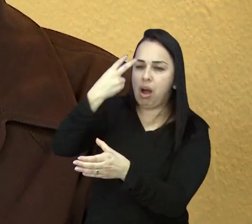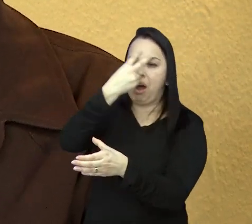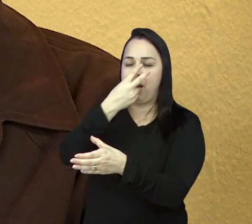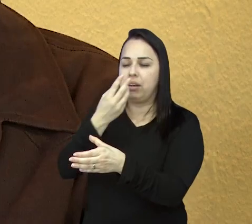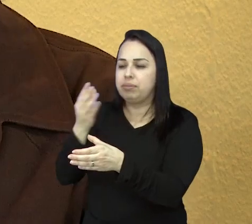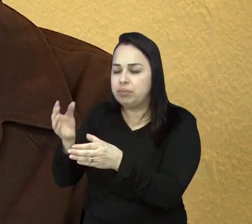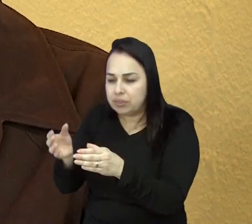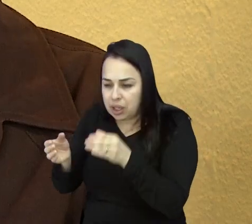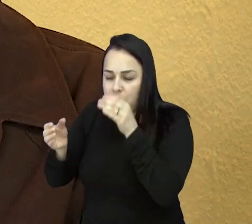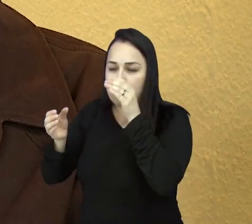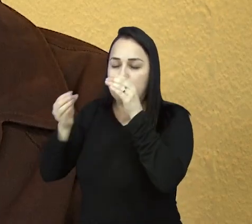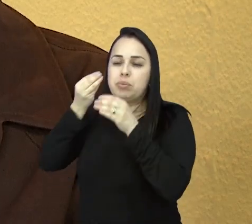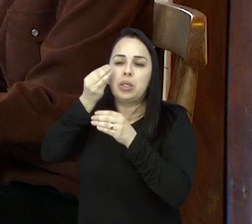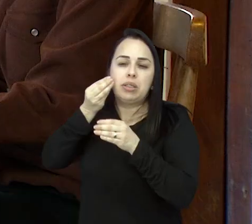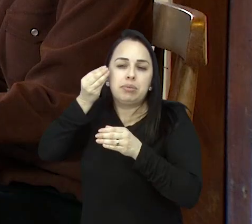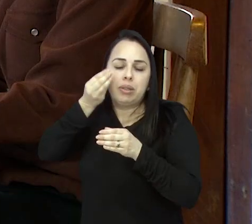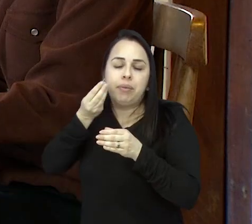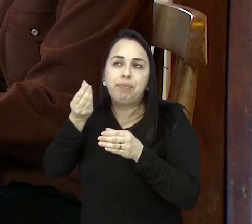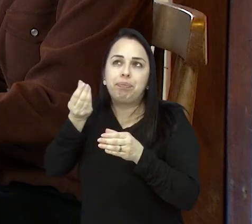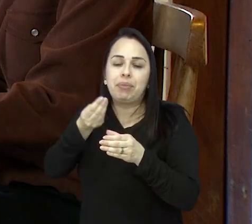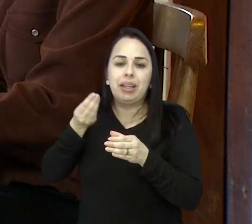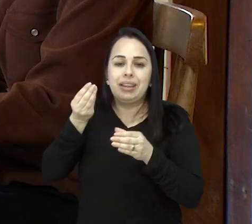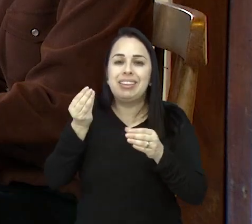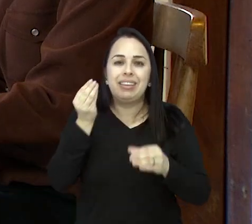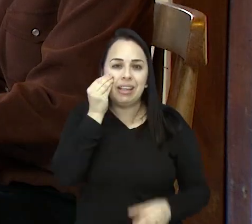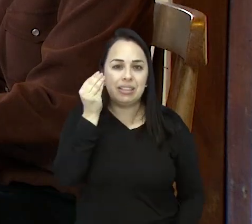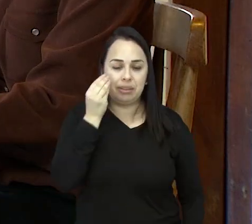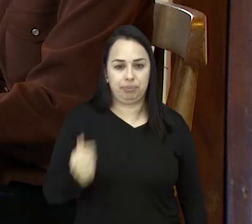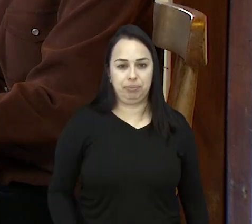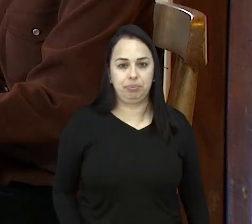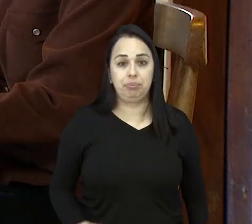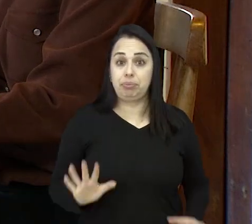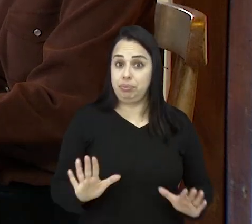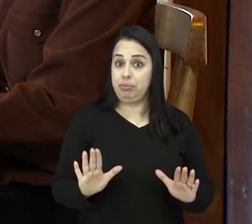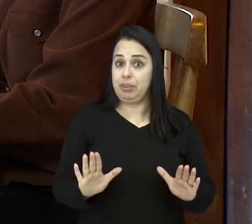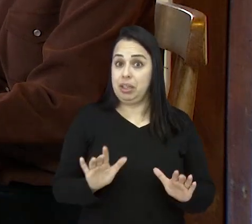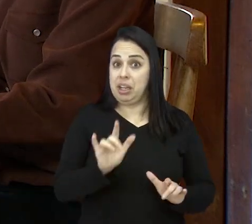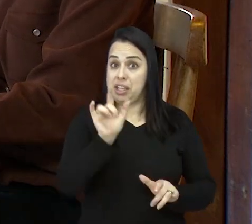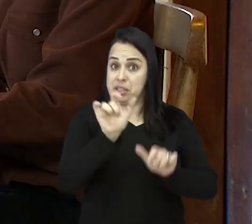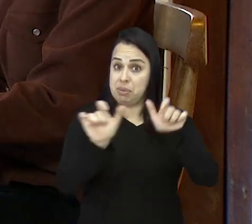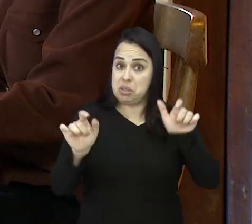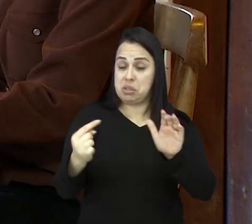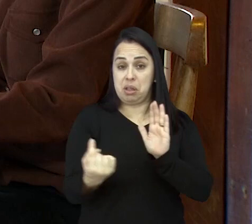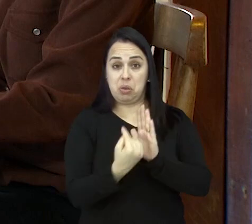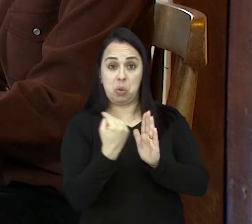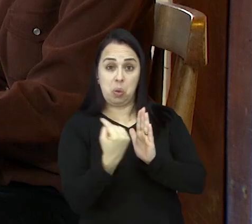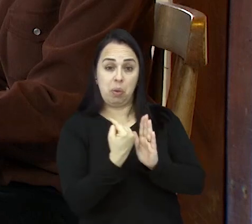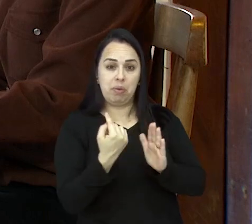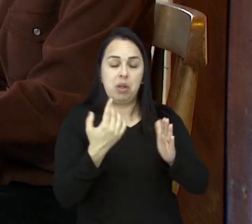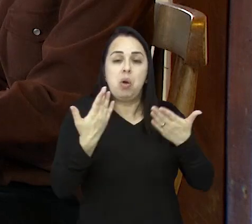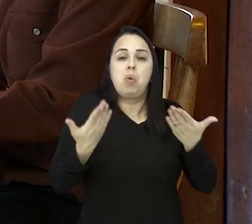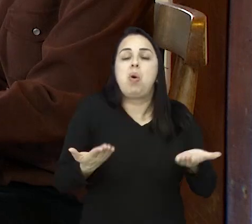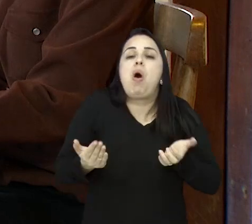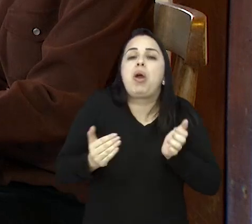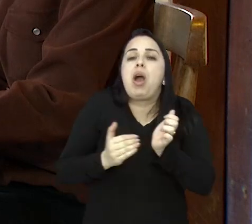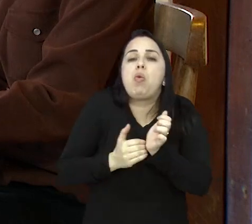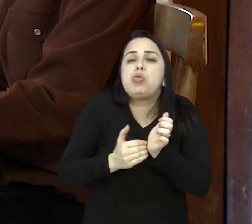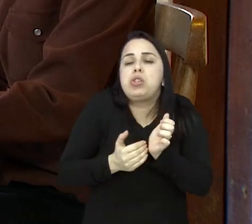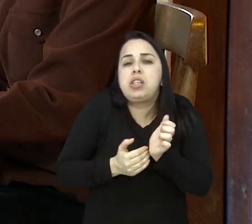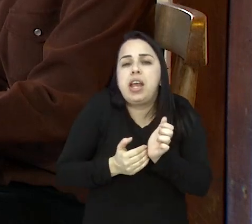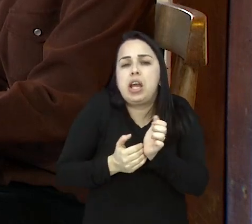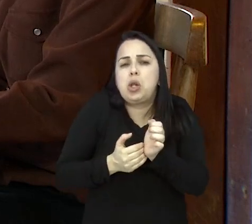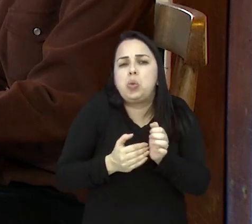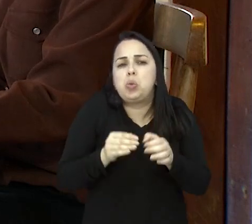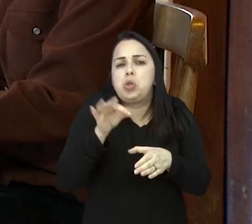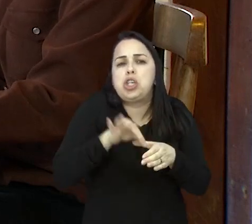ver o que acha pro seu paladar, é sempre E vai testando. Agora, Raquel, eu tenho certeza que em casa alguém deve estar se perguntando, mas qual que é o segredo